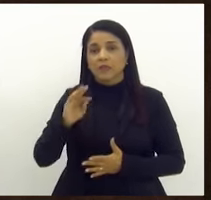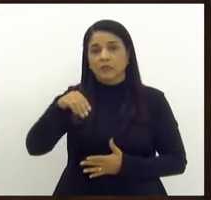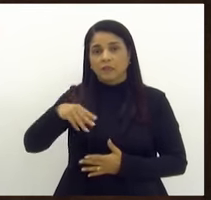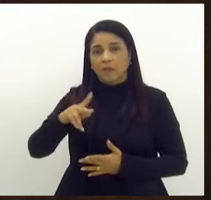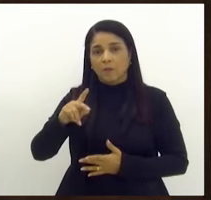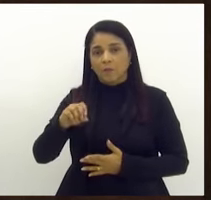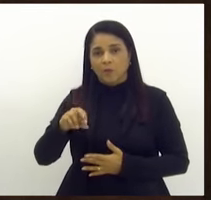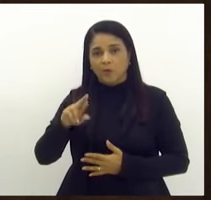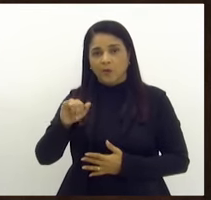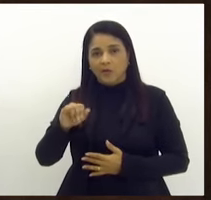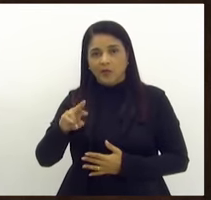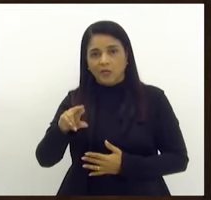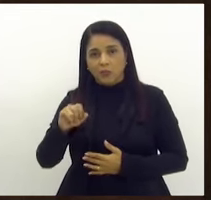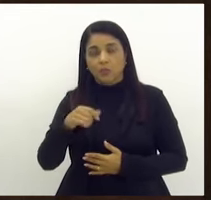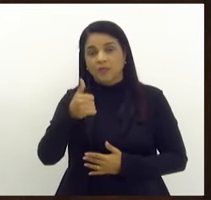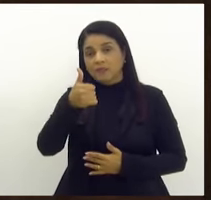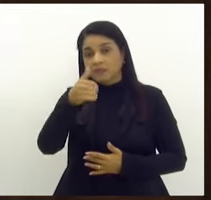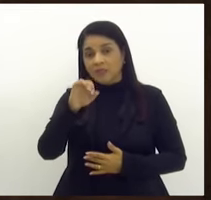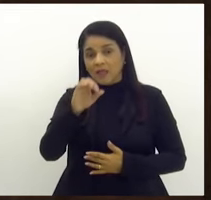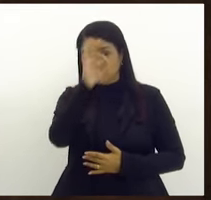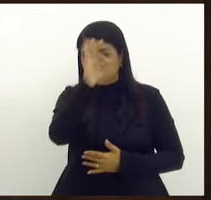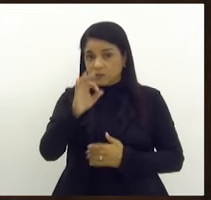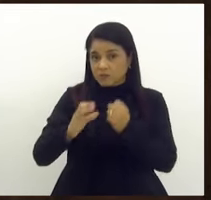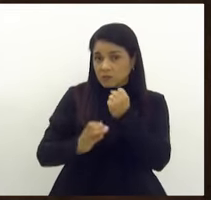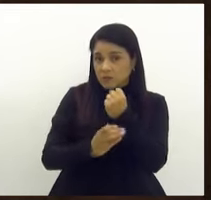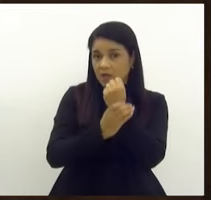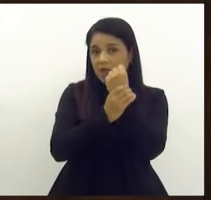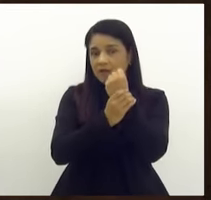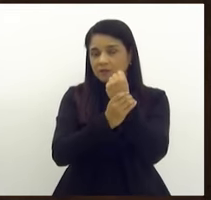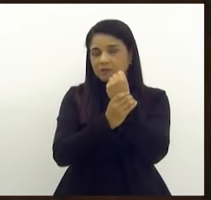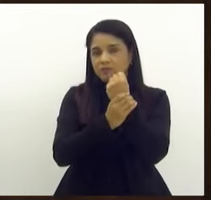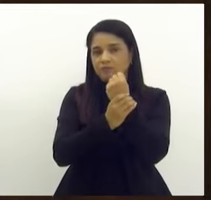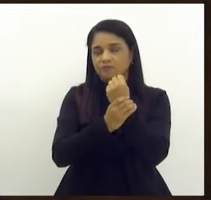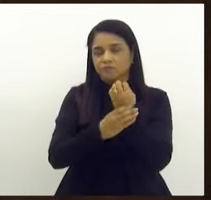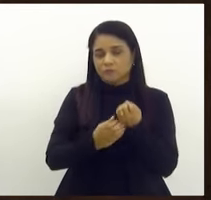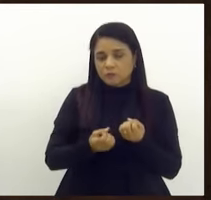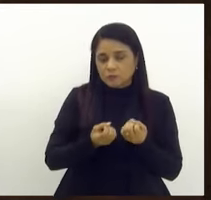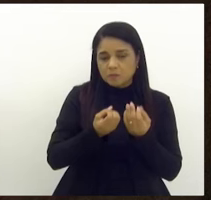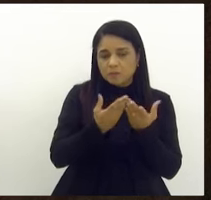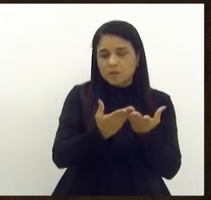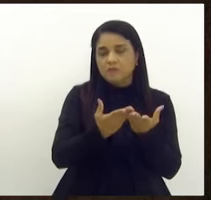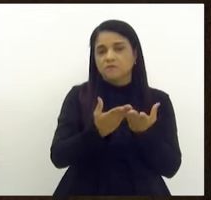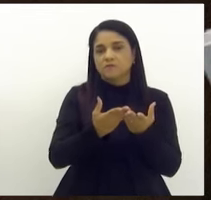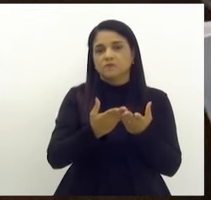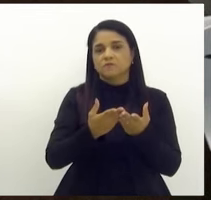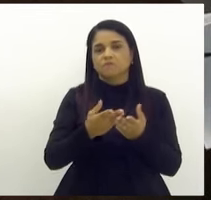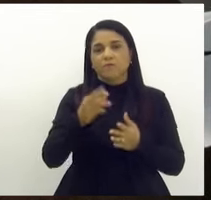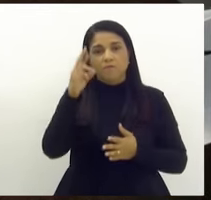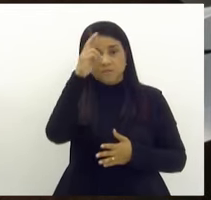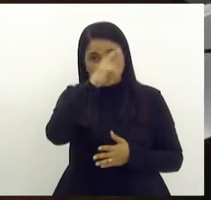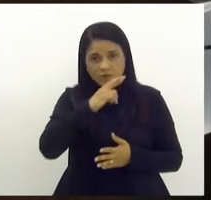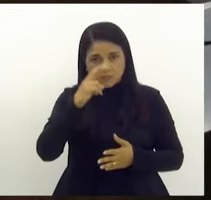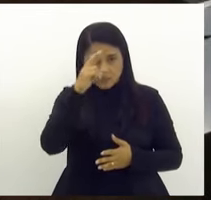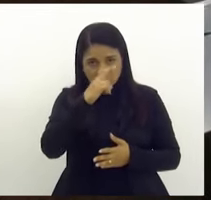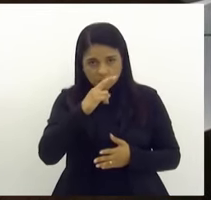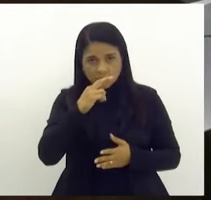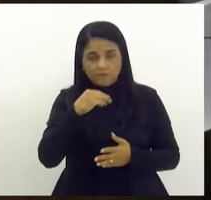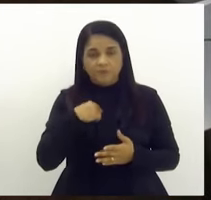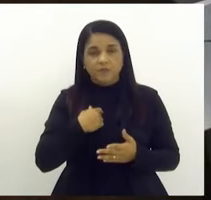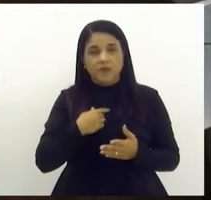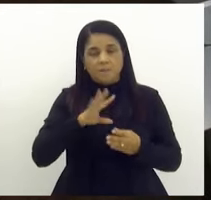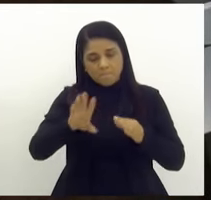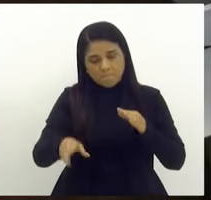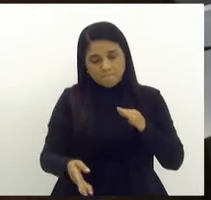fundo 10% dos benefícios fiscais e aí entrou uma pilha de exceções